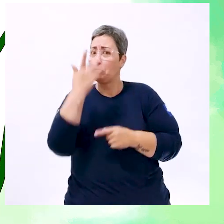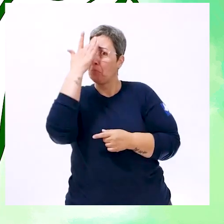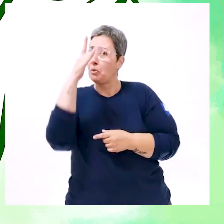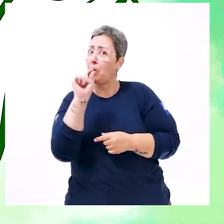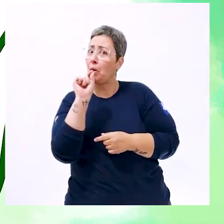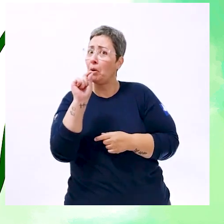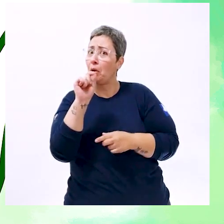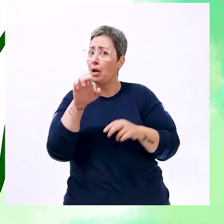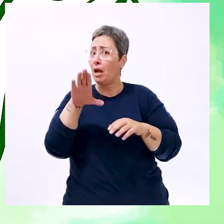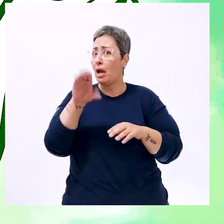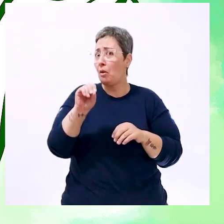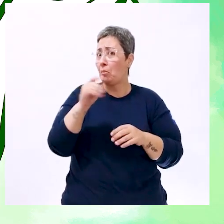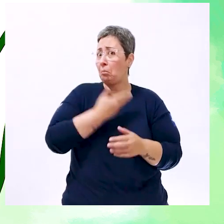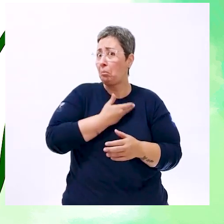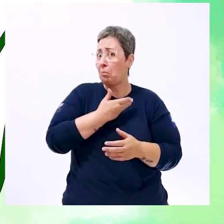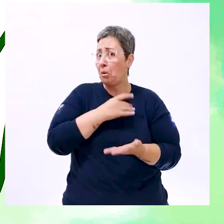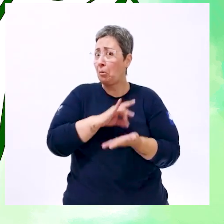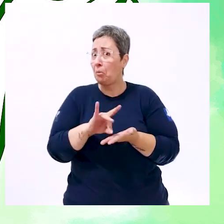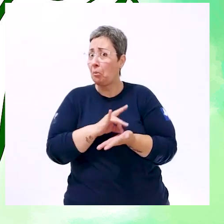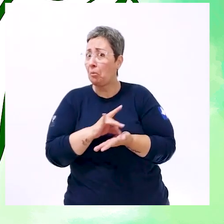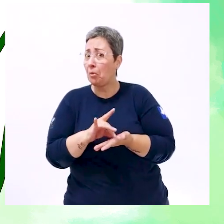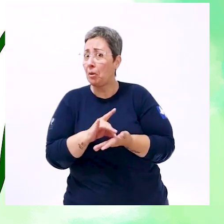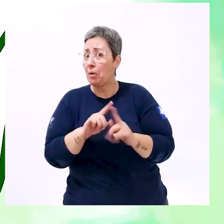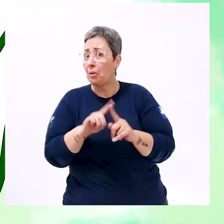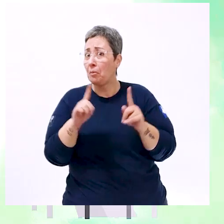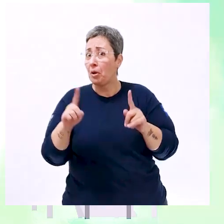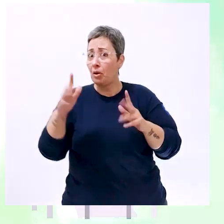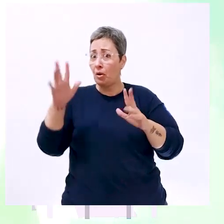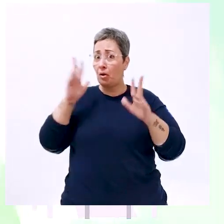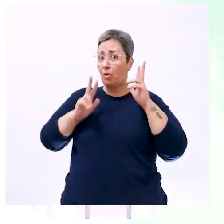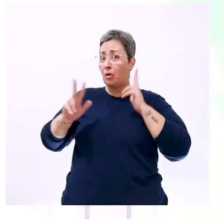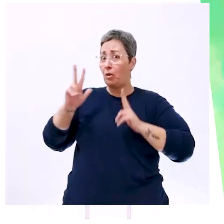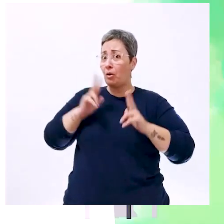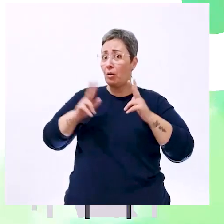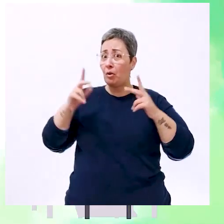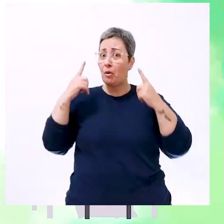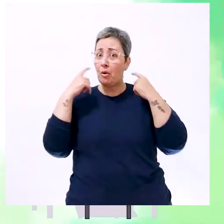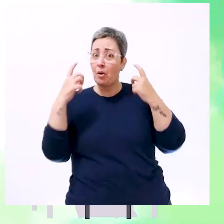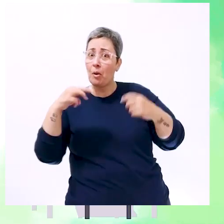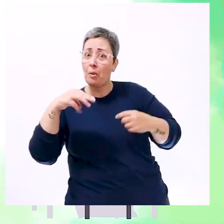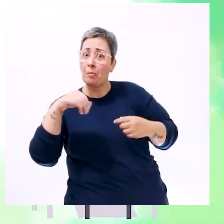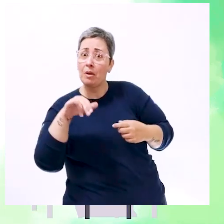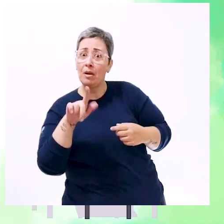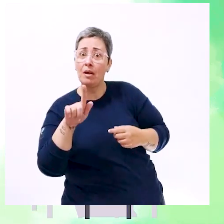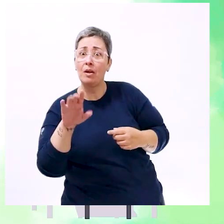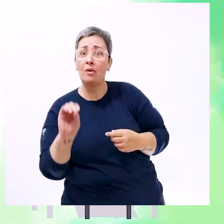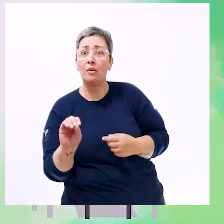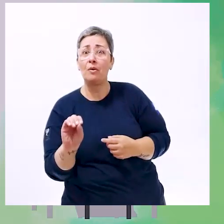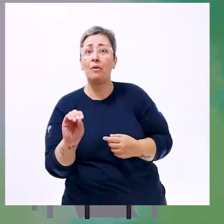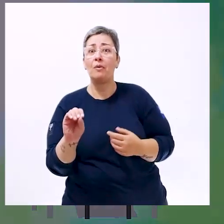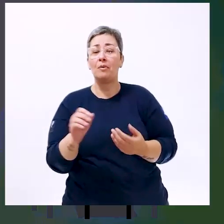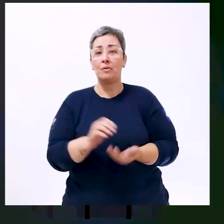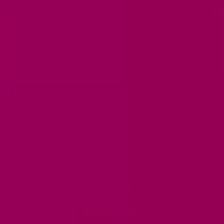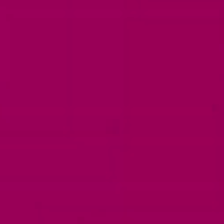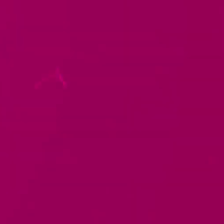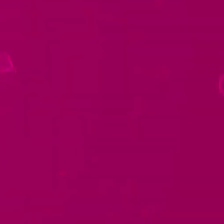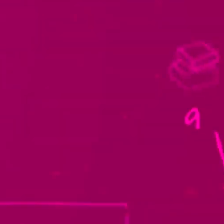sabe se o eco é amigo ou inimigo, pois só lhe ouve dizer: migo!